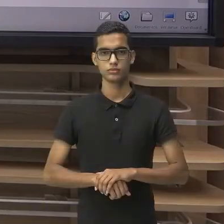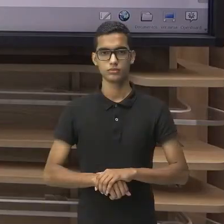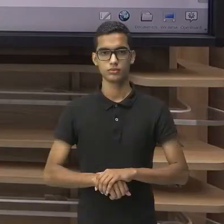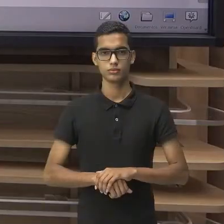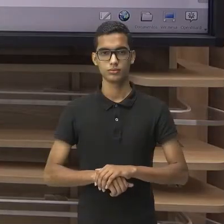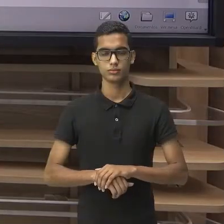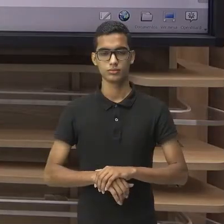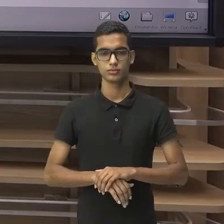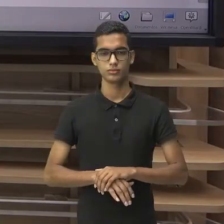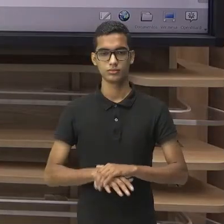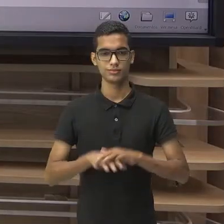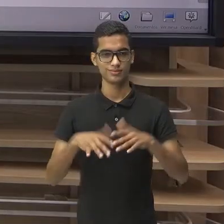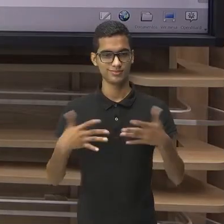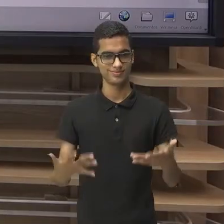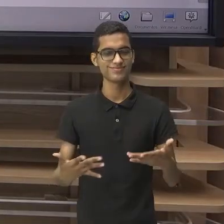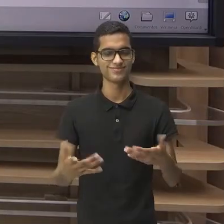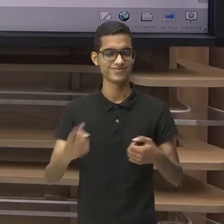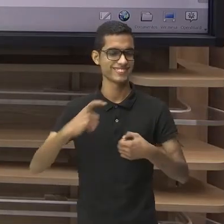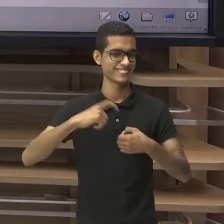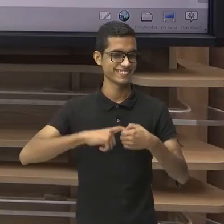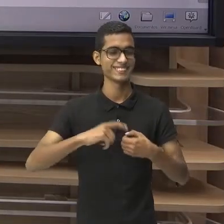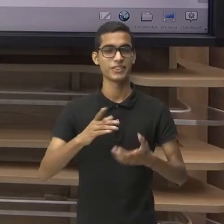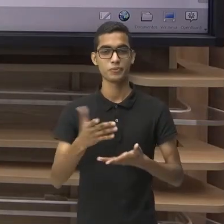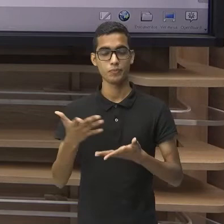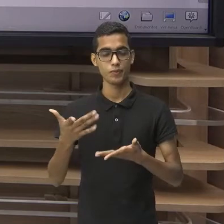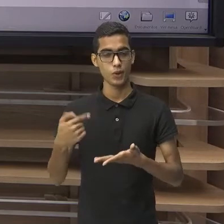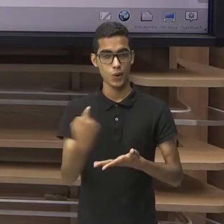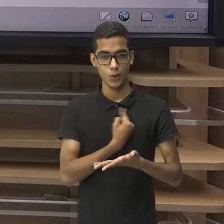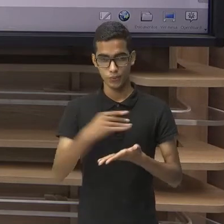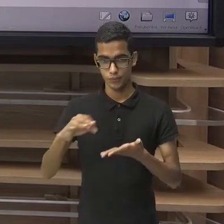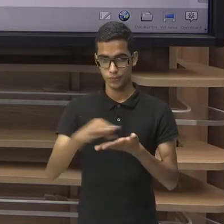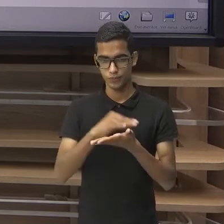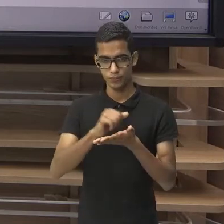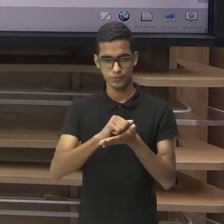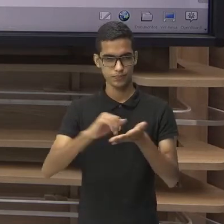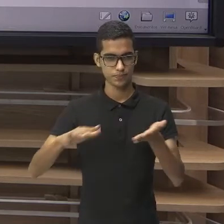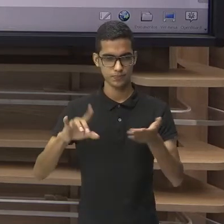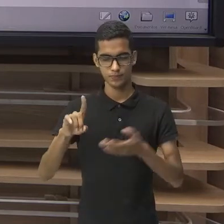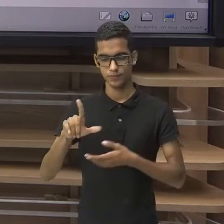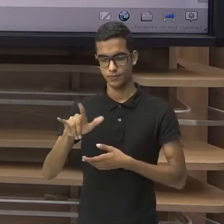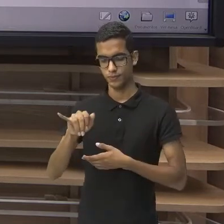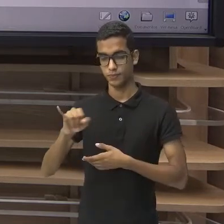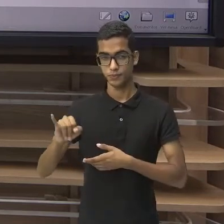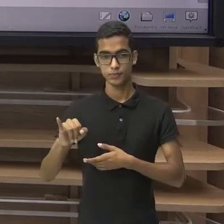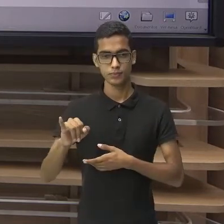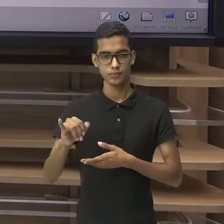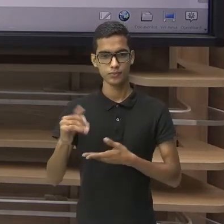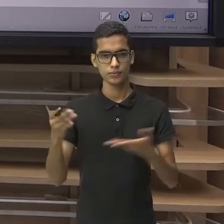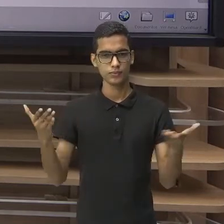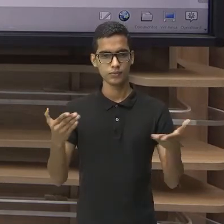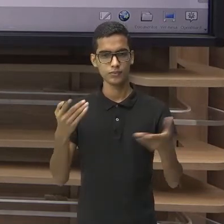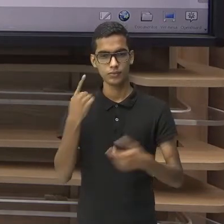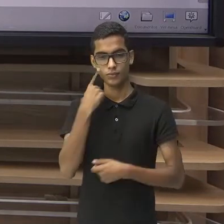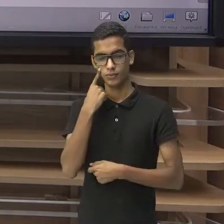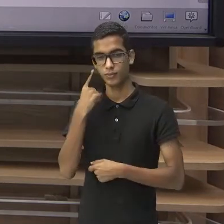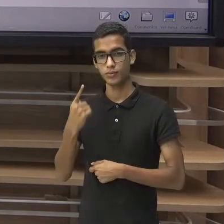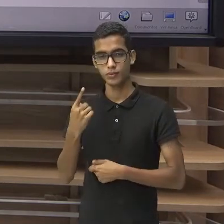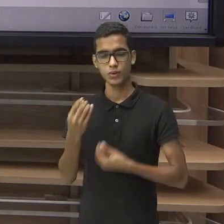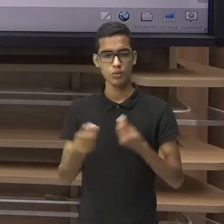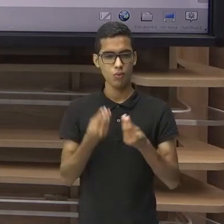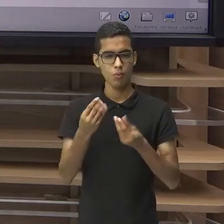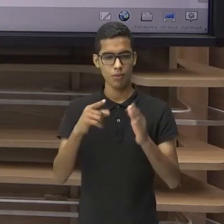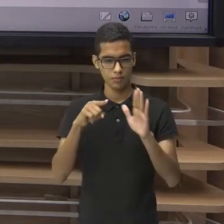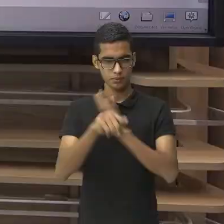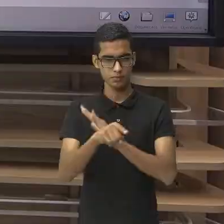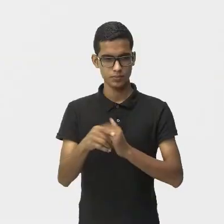Muito bem, então voltamos, né, para fazer a correção da nossa DLI e vamos ver como foi que ficou essa questão,